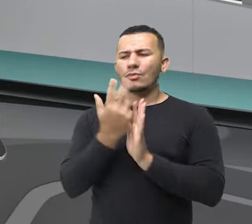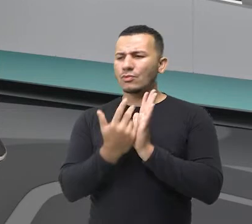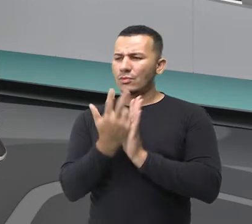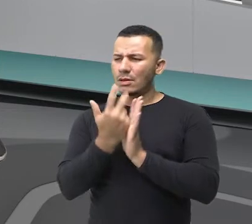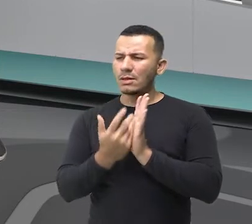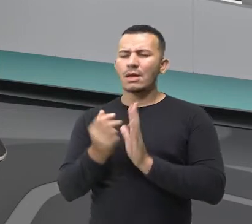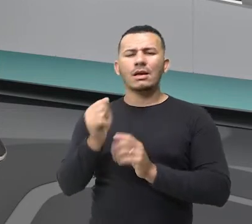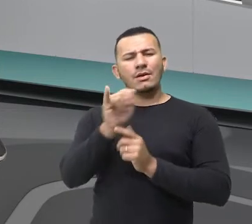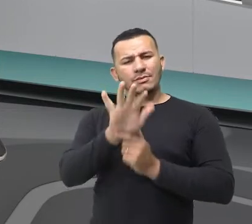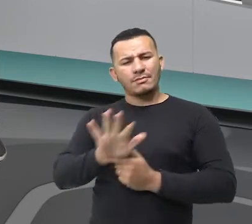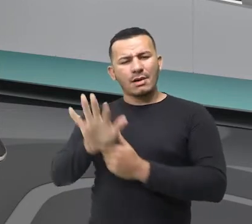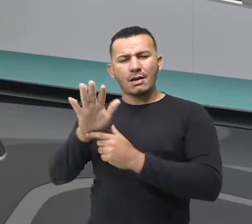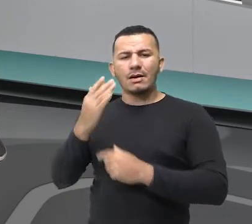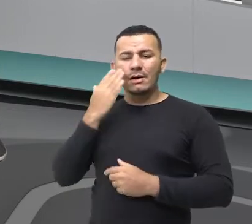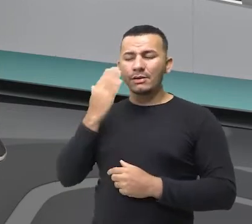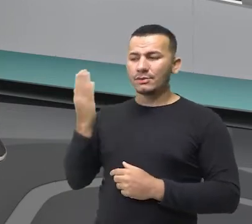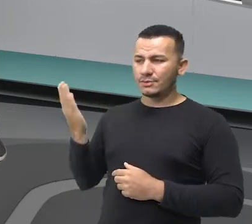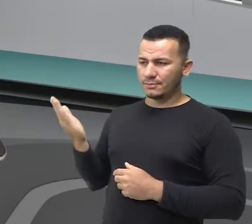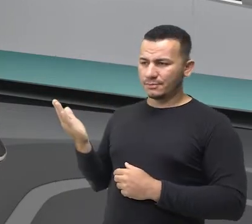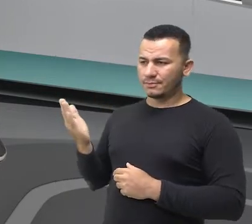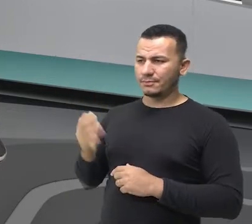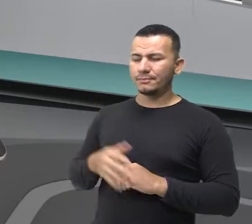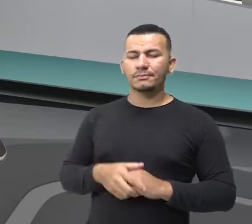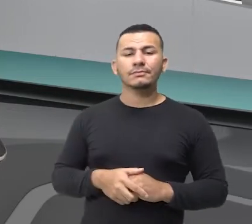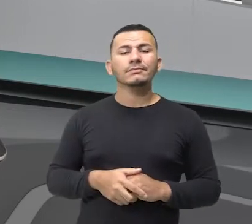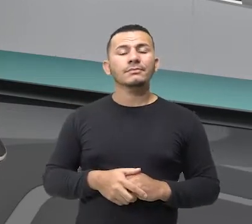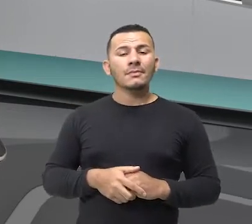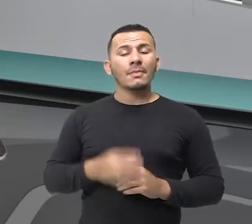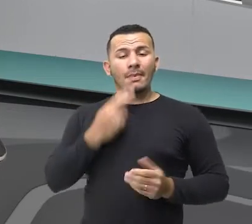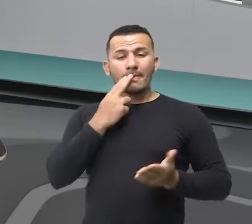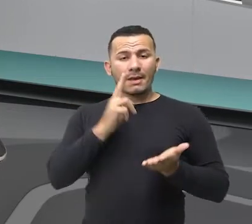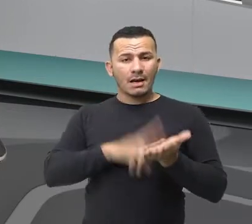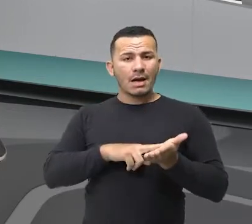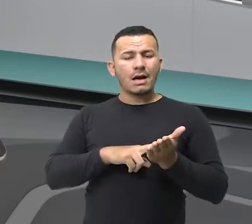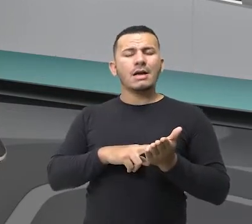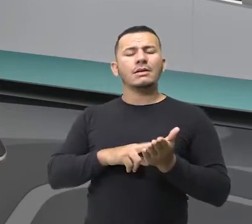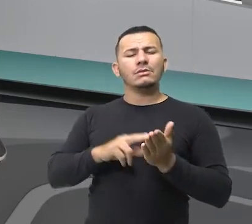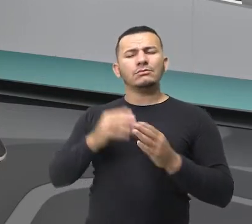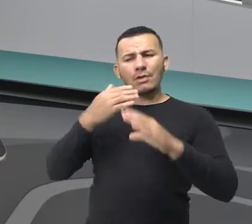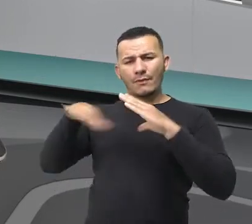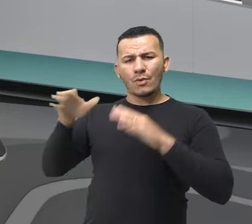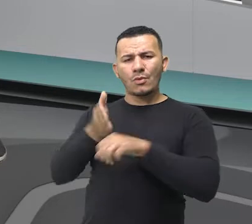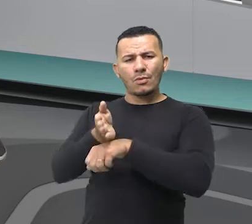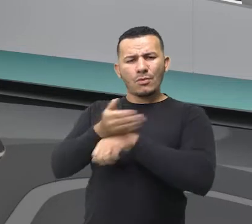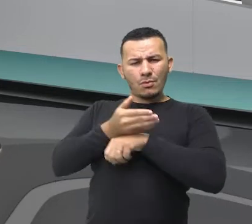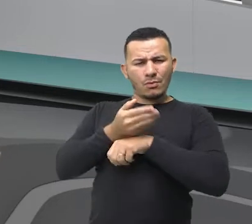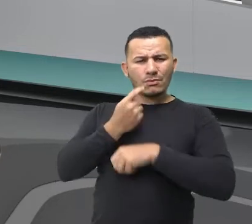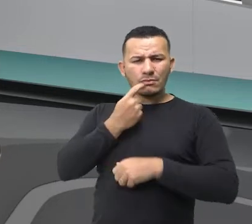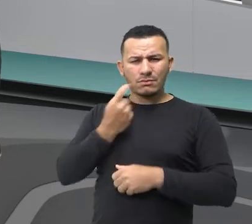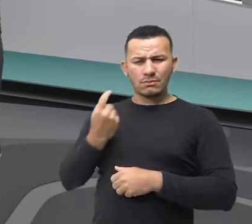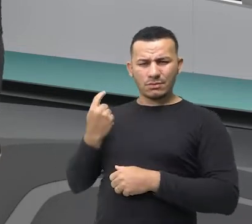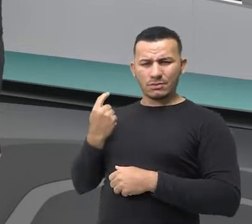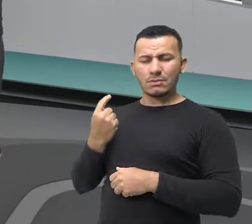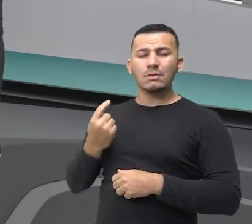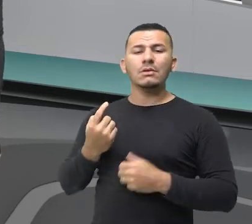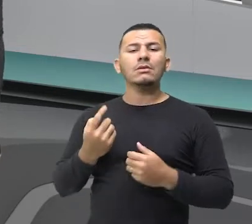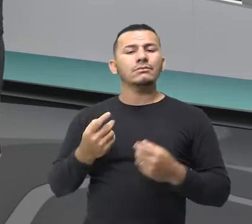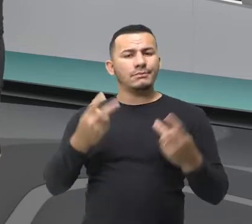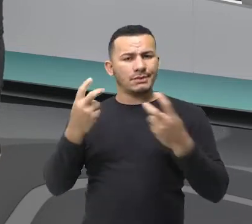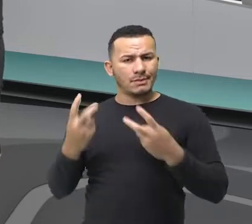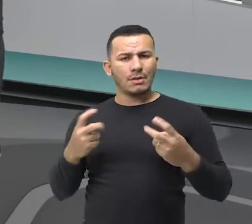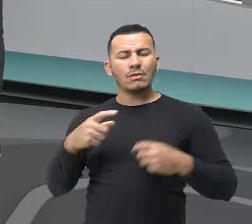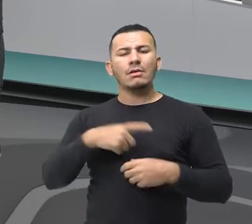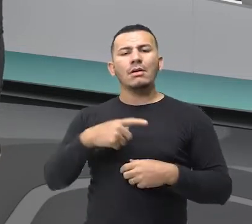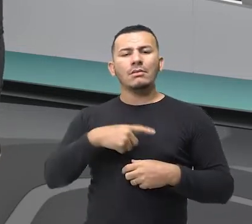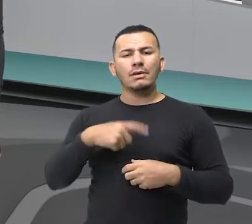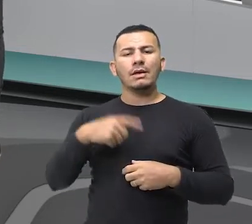também olha só Observe que essa carta foi enviada há pouco tempo certo e observe